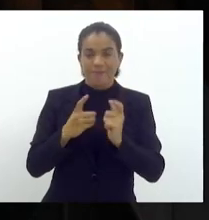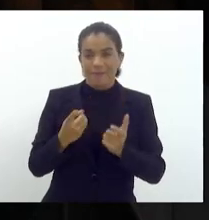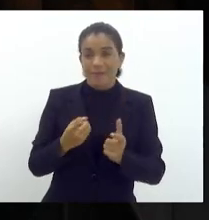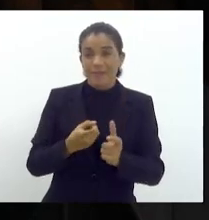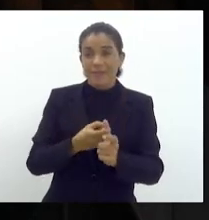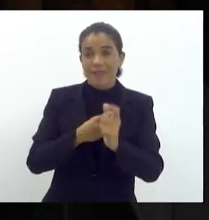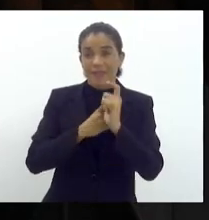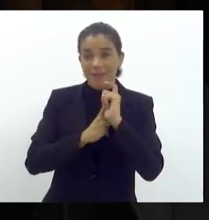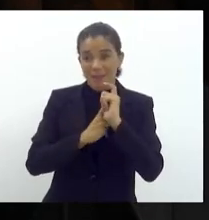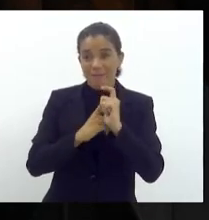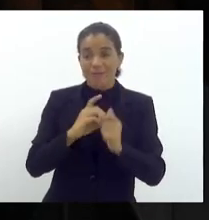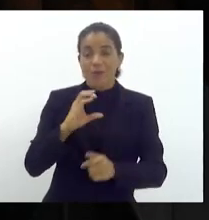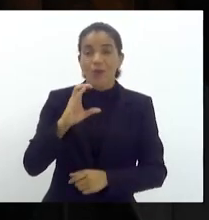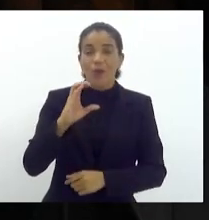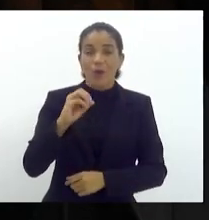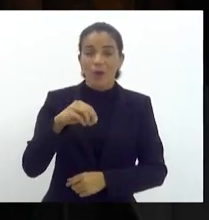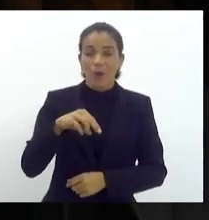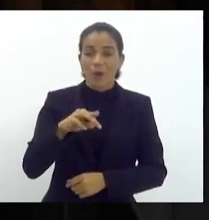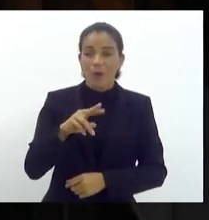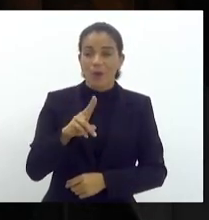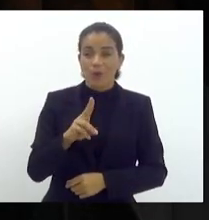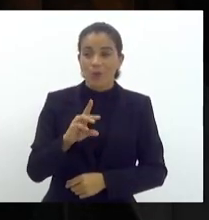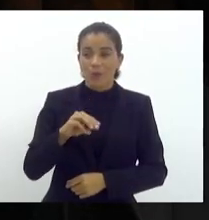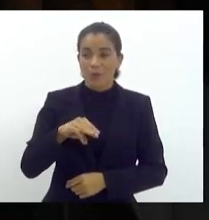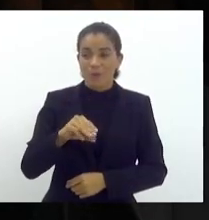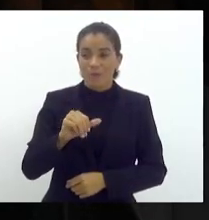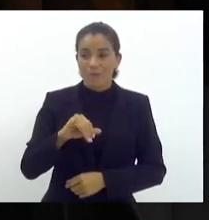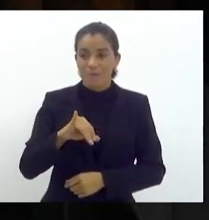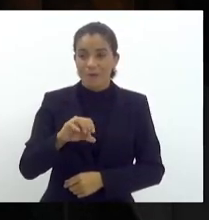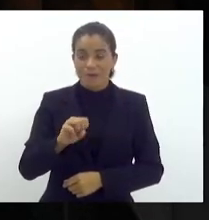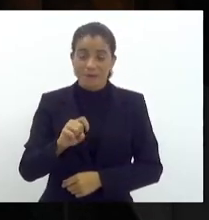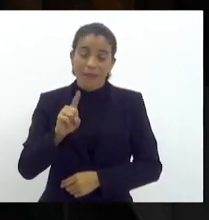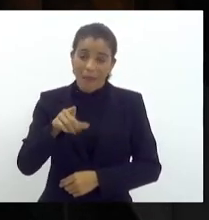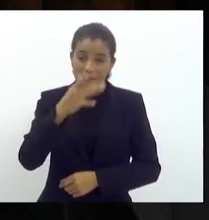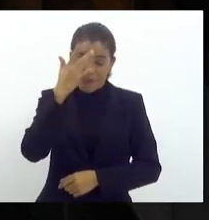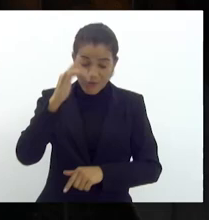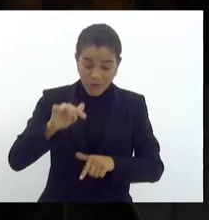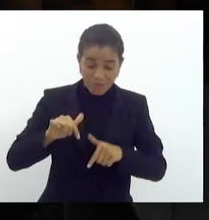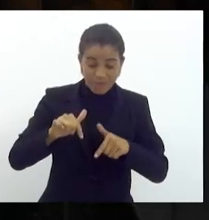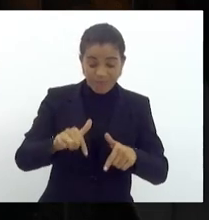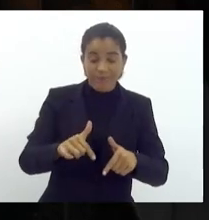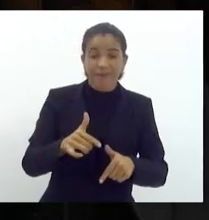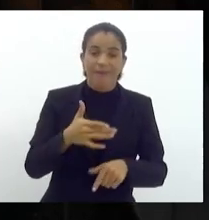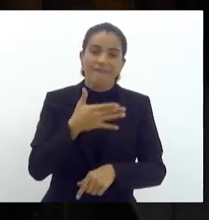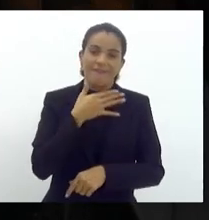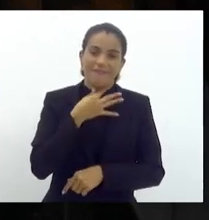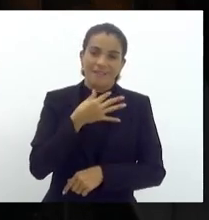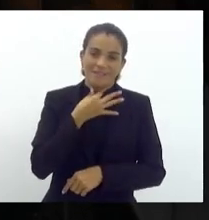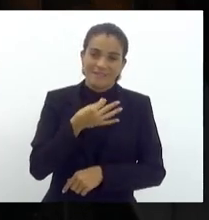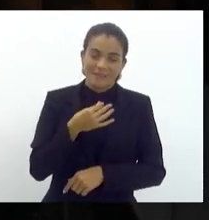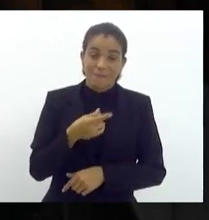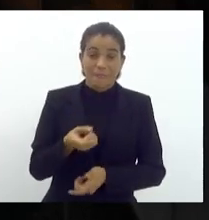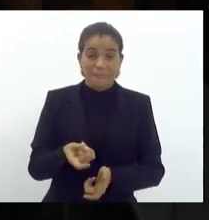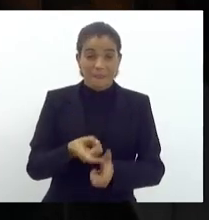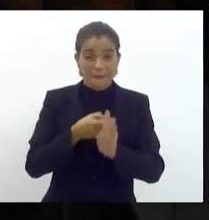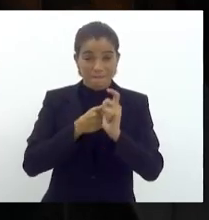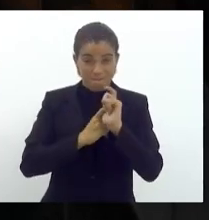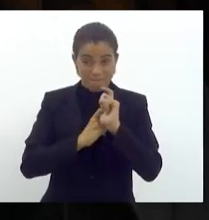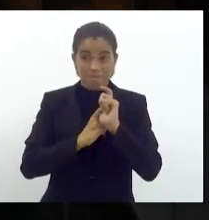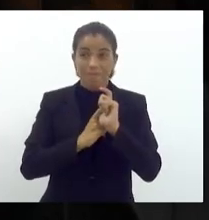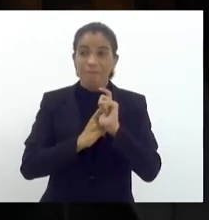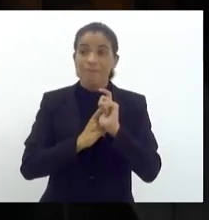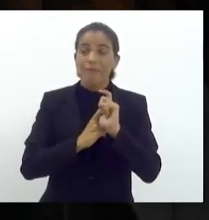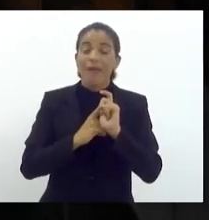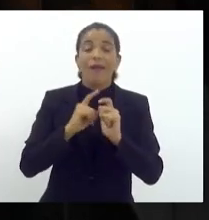devedor quanto mais exatamente quem pratica esse artifício e o devedor compra um